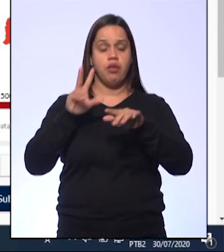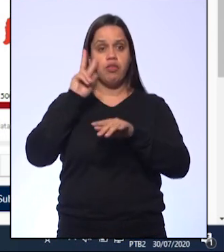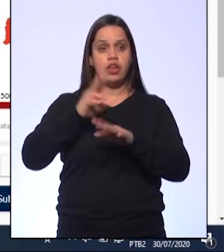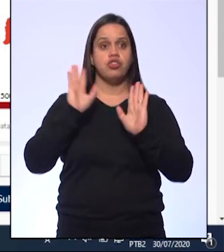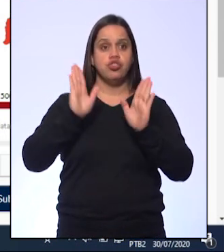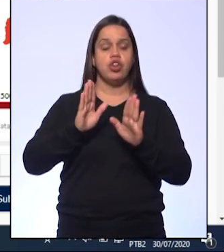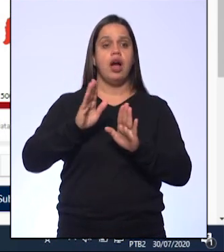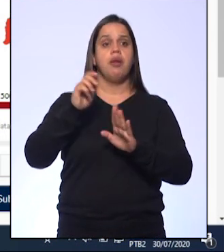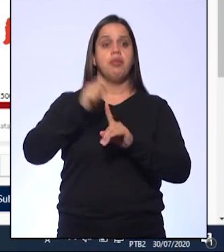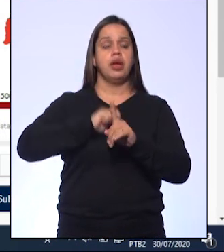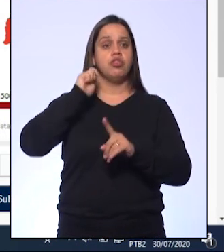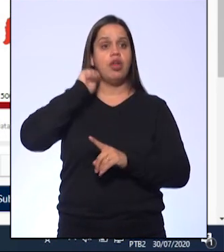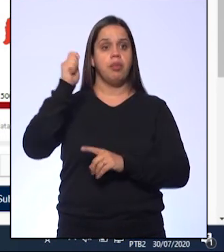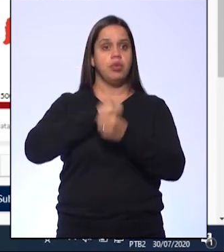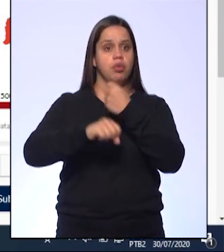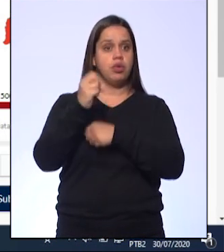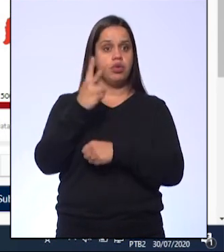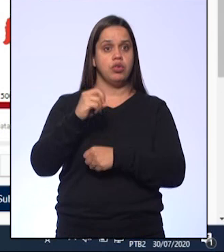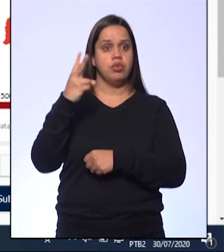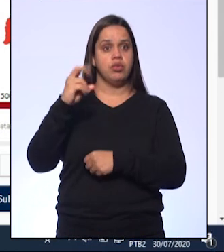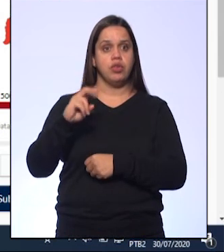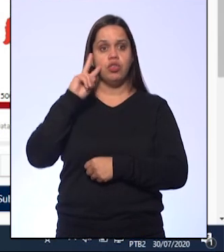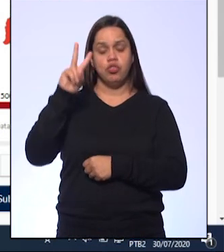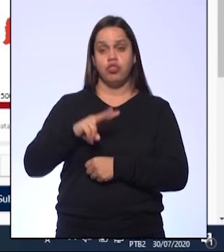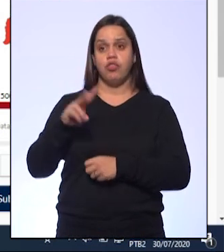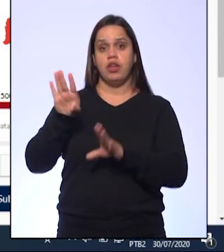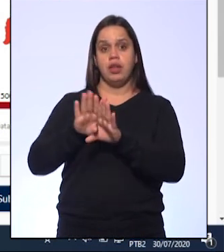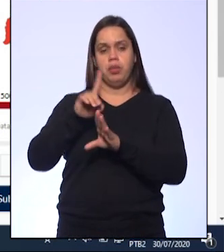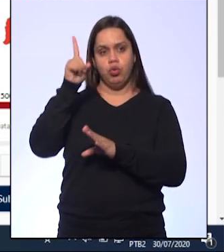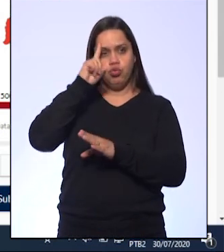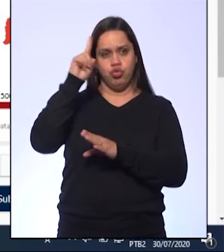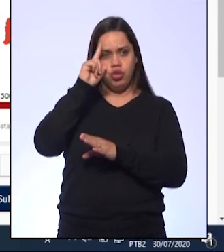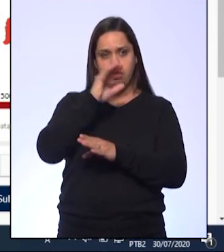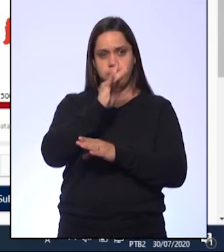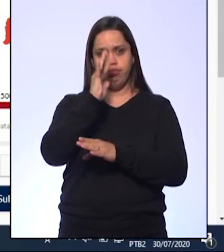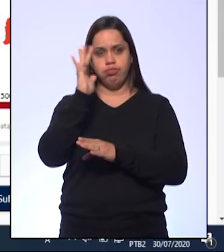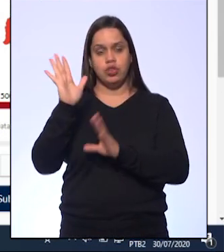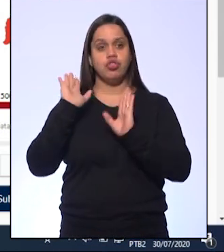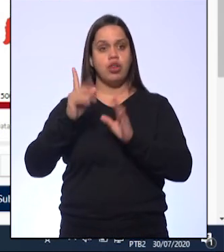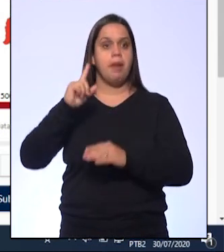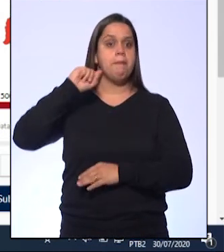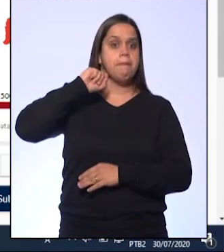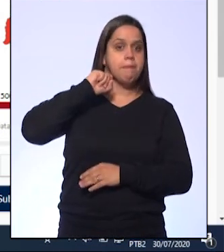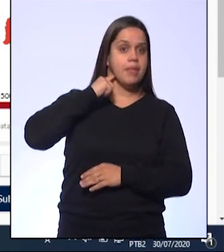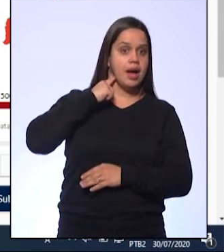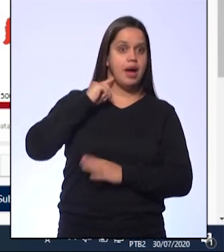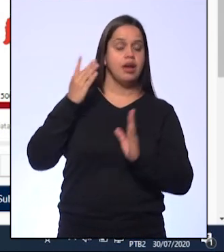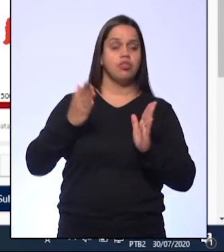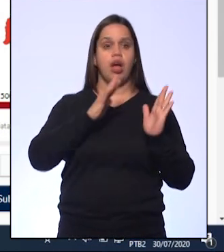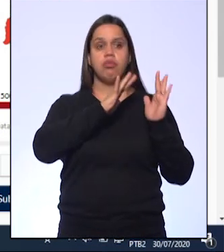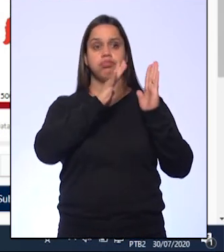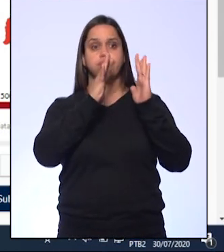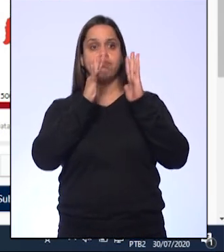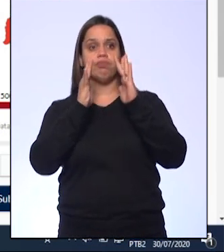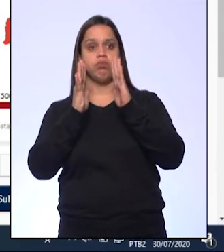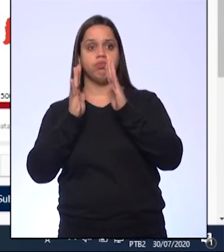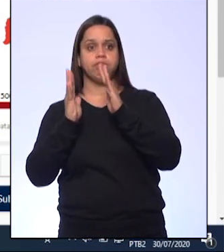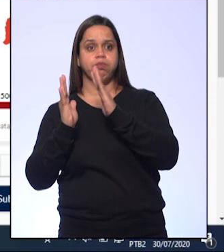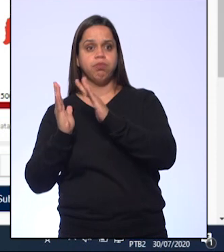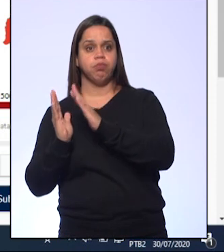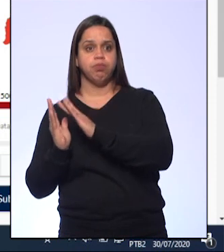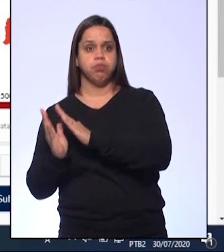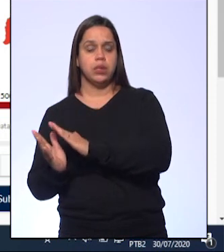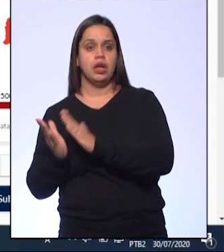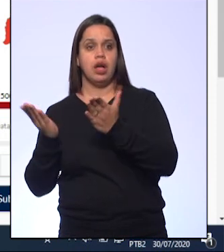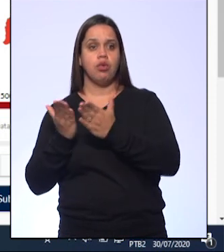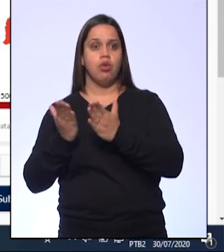de 2020 já. Dá para acompanhar ali os dias, né? Já estamos em maio de 2020. E